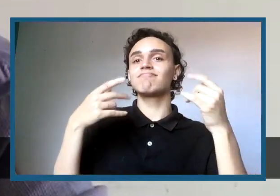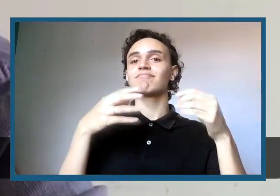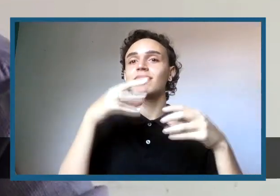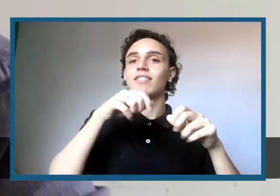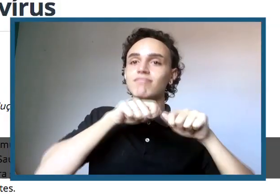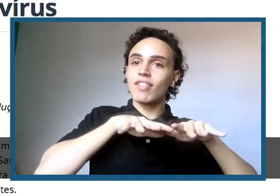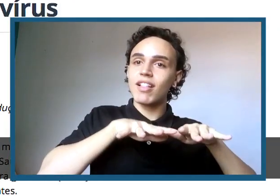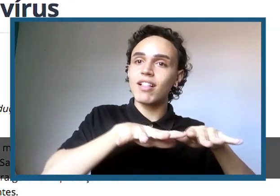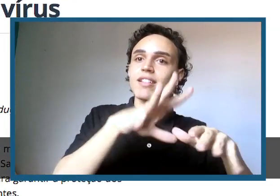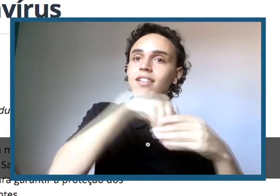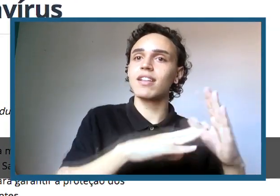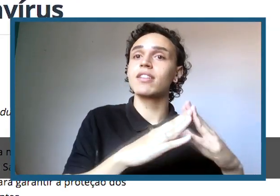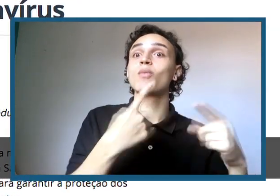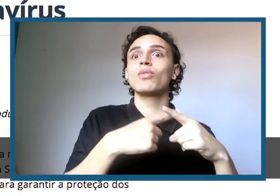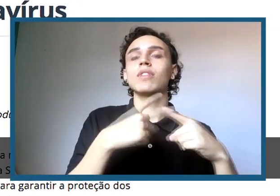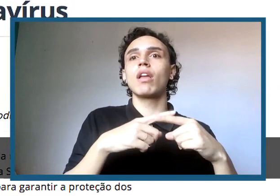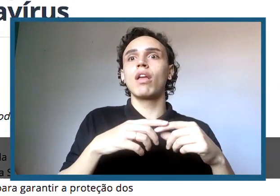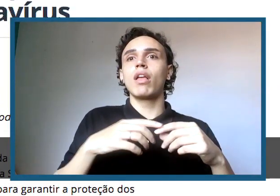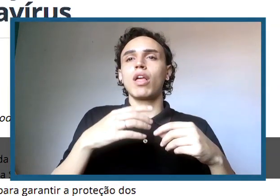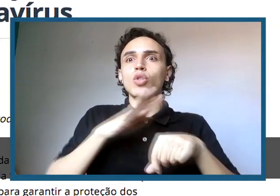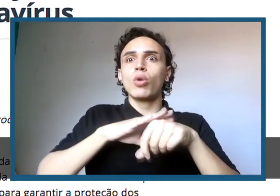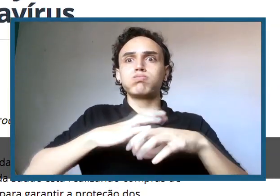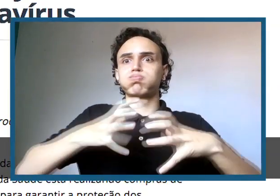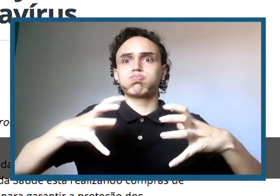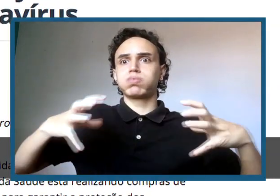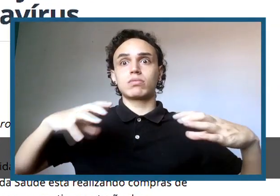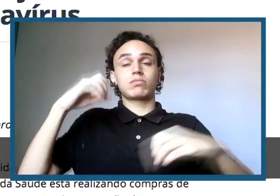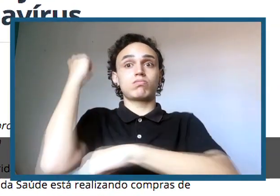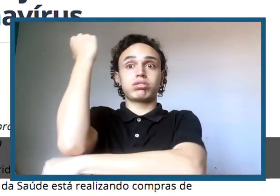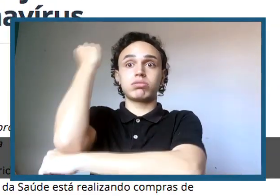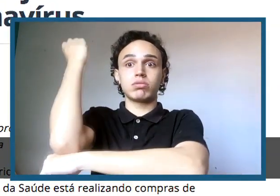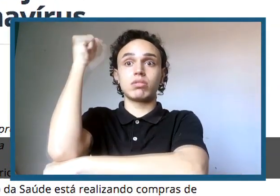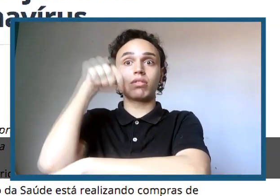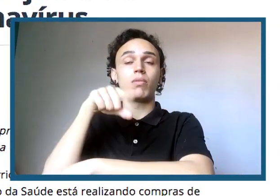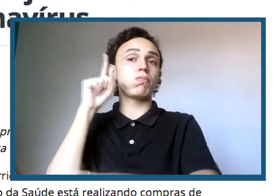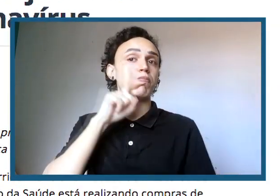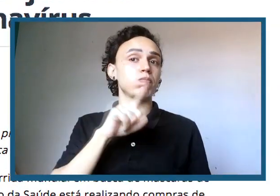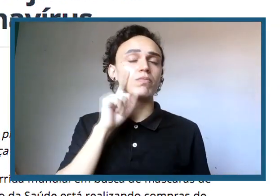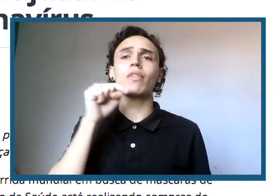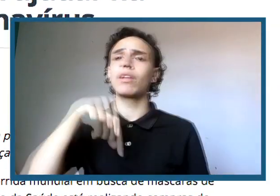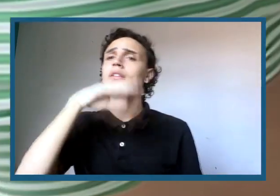fielmente, até que estudamos a situação e então adotamos o uso aqui no Brasil também.